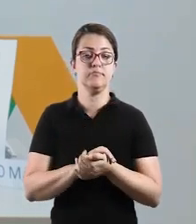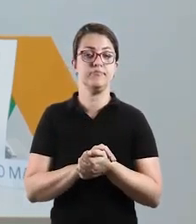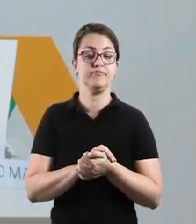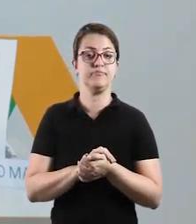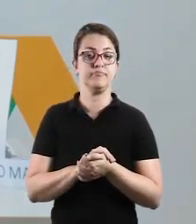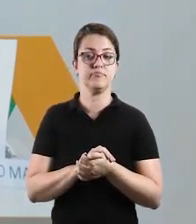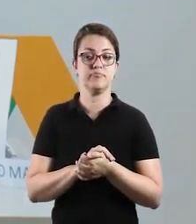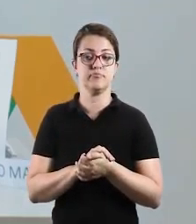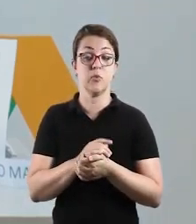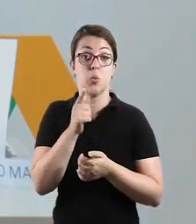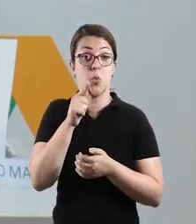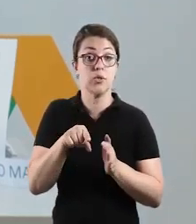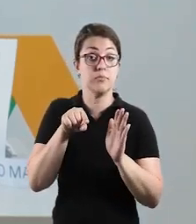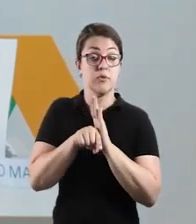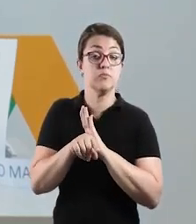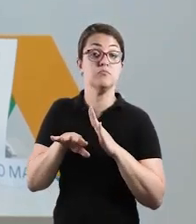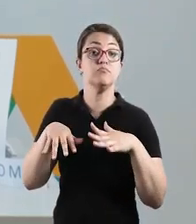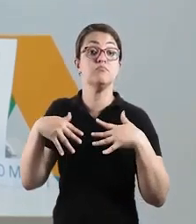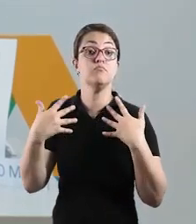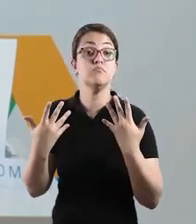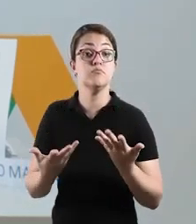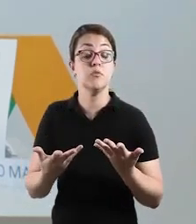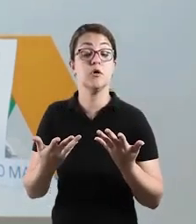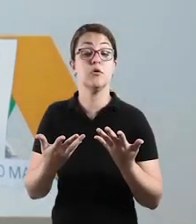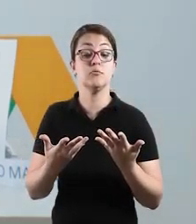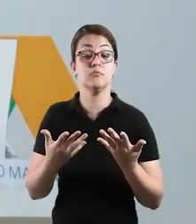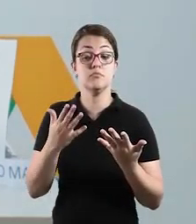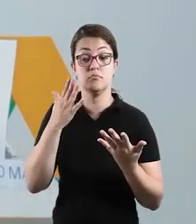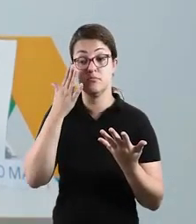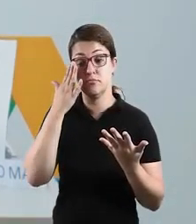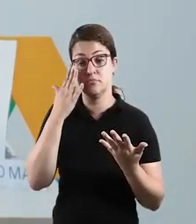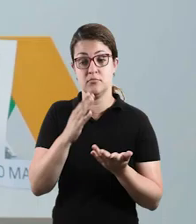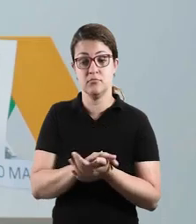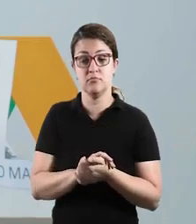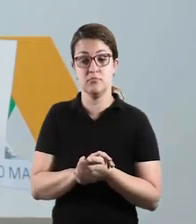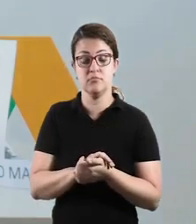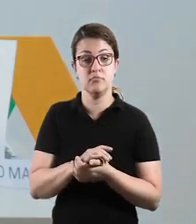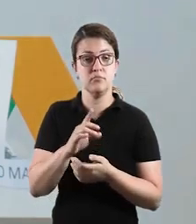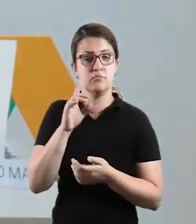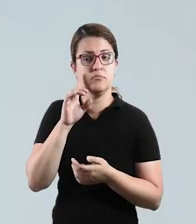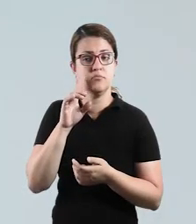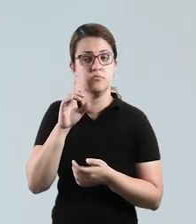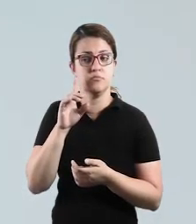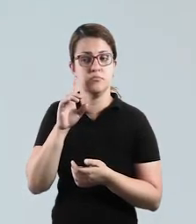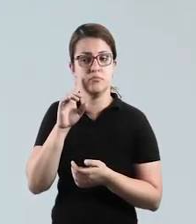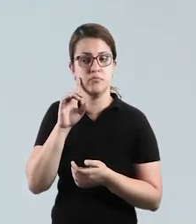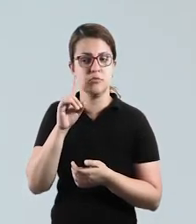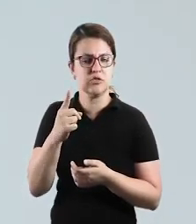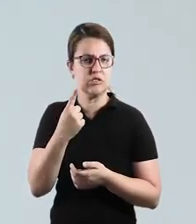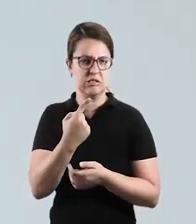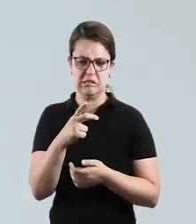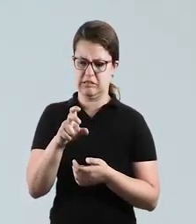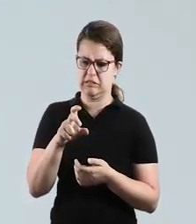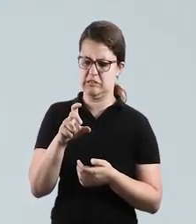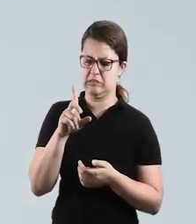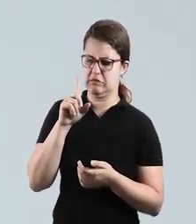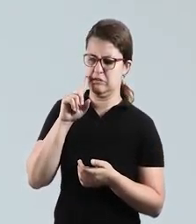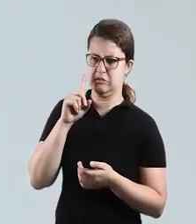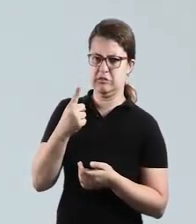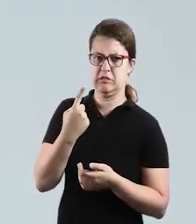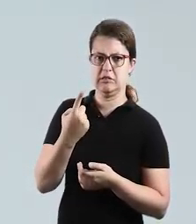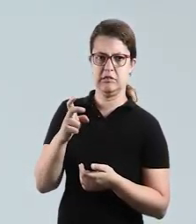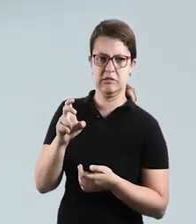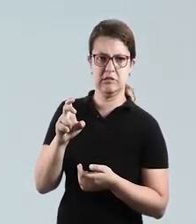mês. E a outra pergunta, quais datas? Aqui aparece uma data, dia 15. O que significa essa data? O que